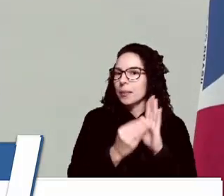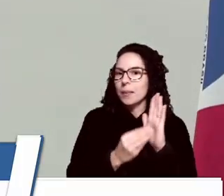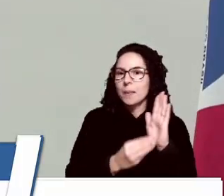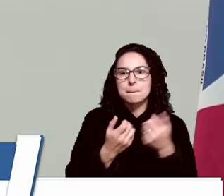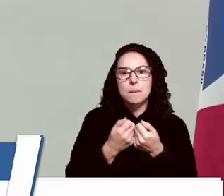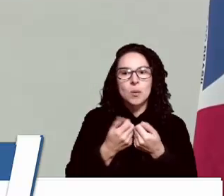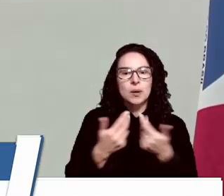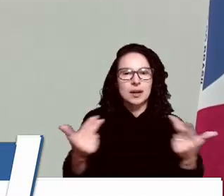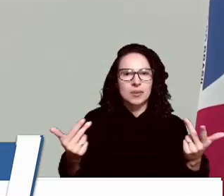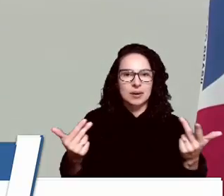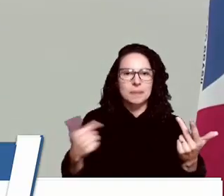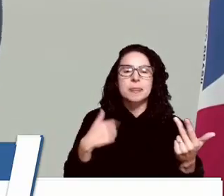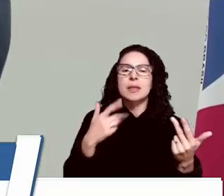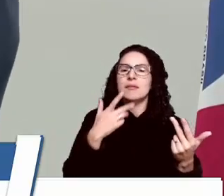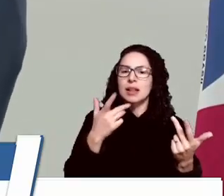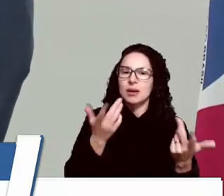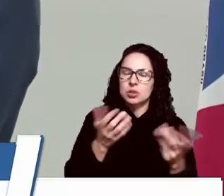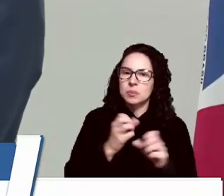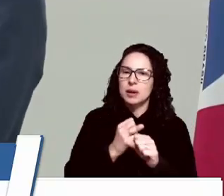já falei aqui de manhã, ele é